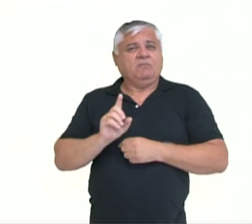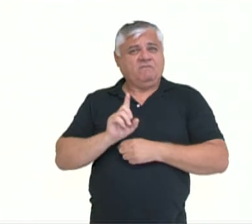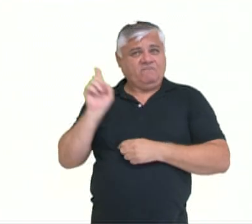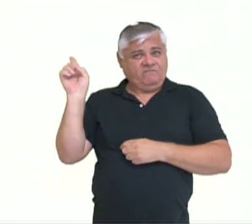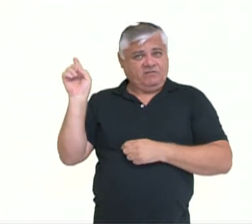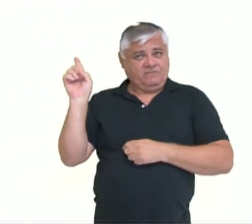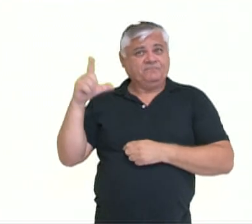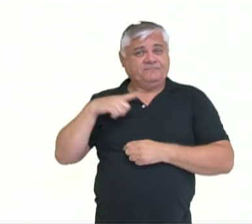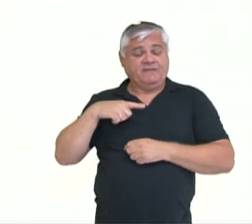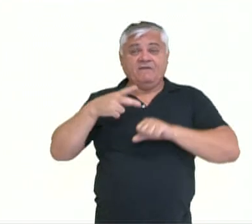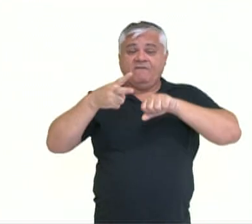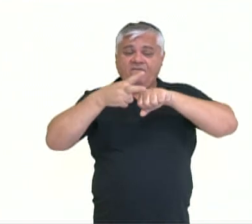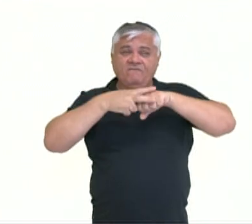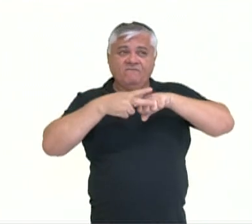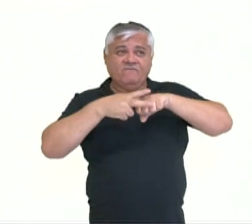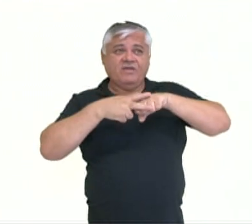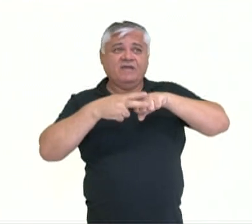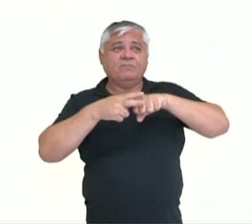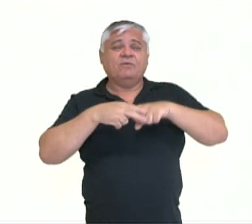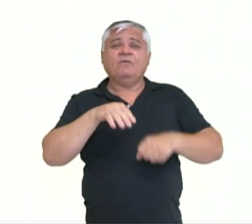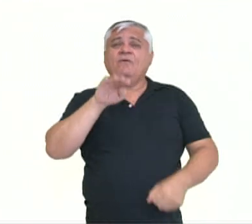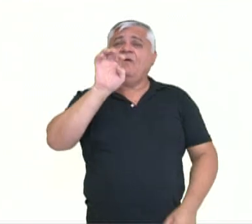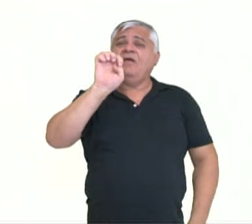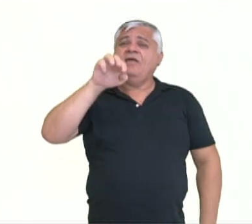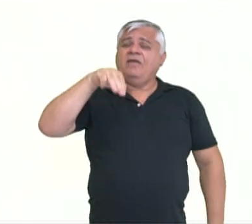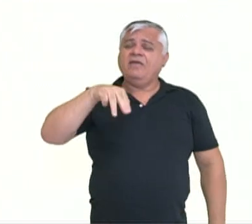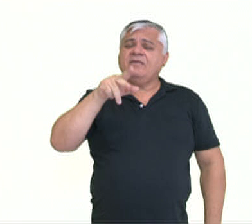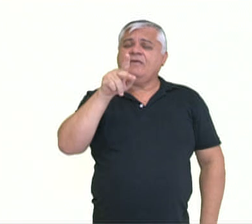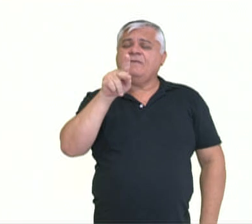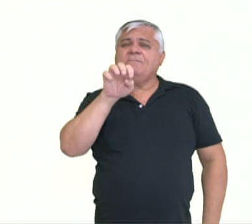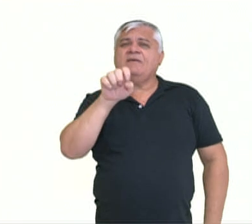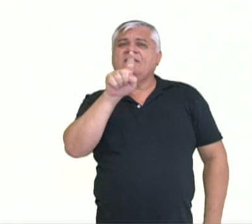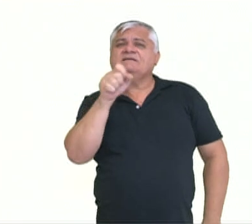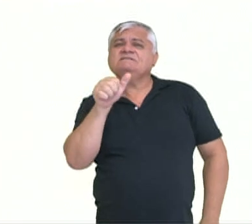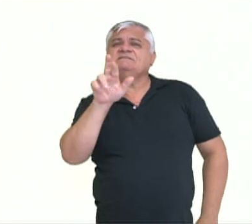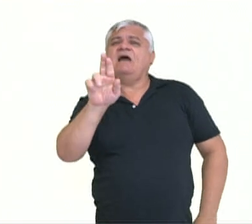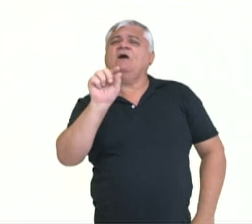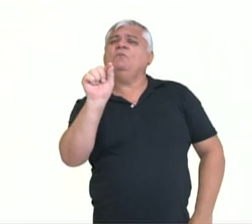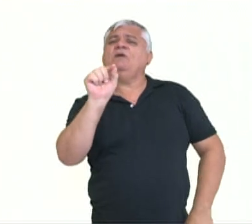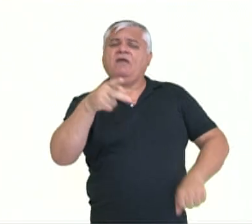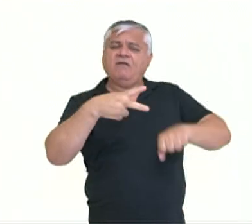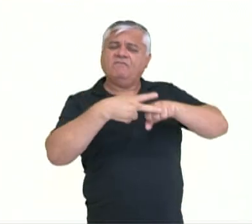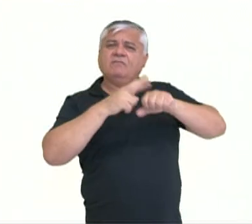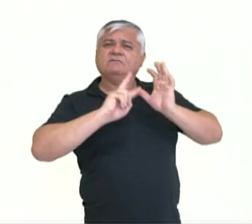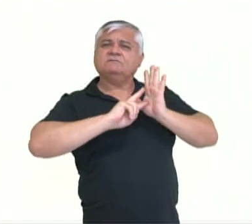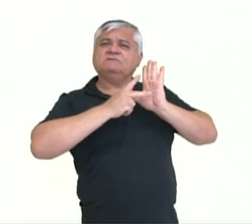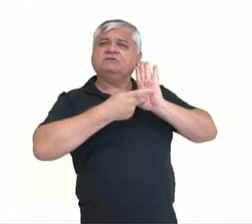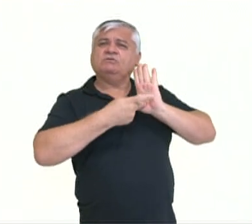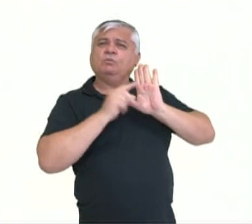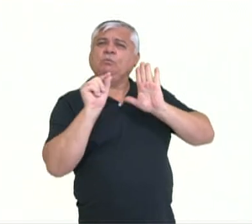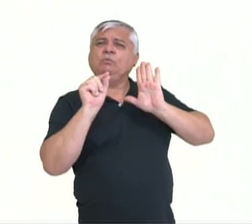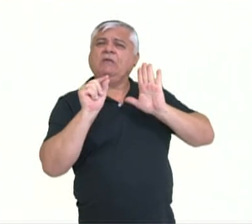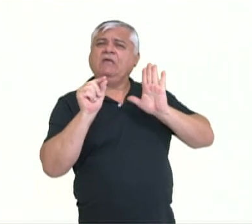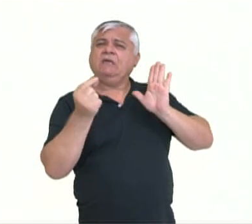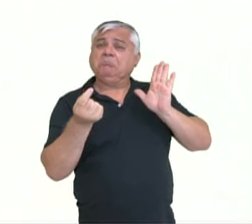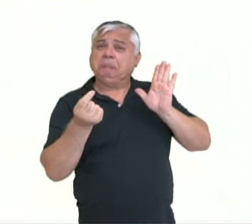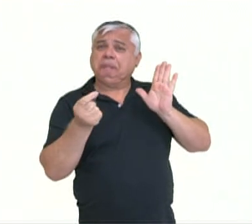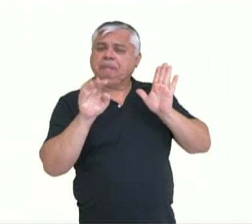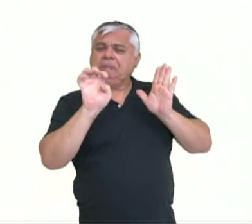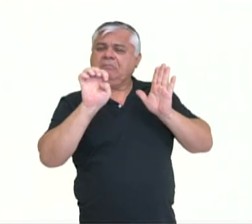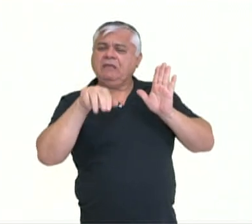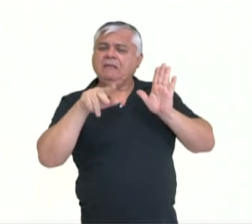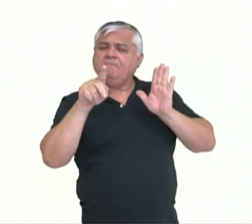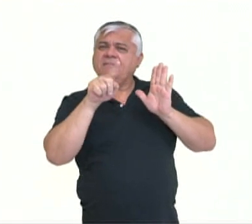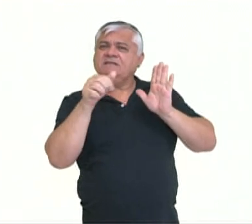verbo empezar, destacado, aí entre os versos. Qual é o sentido do verbo empezar em